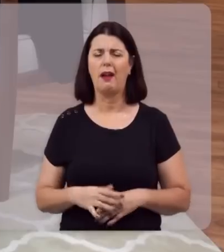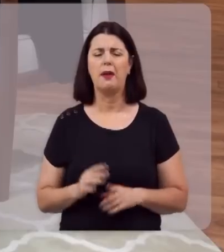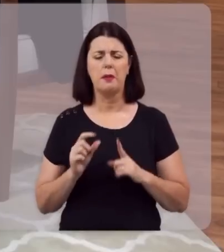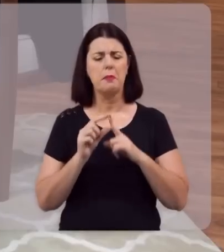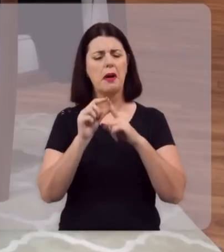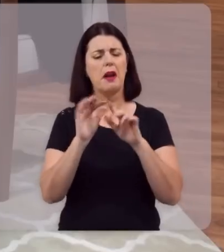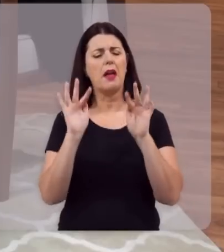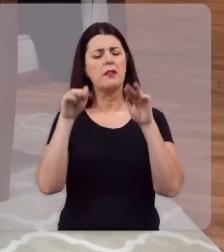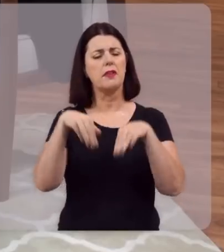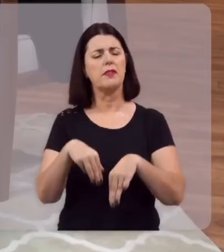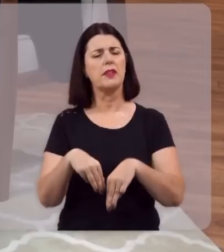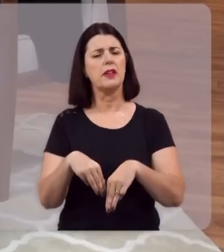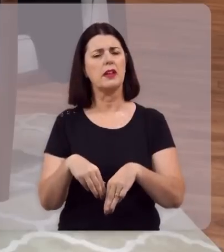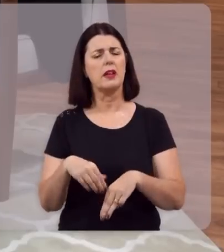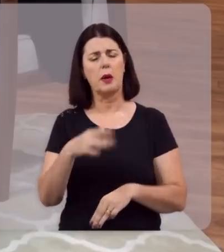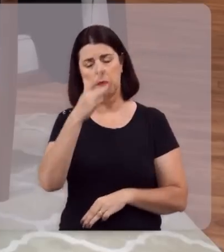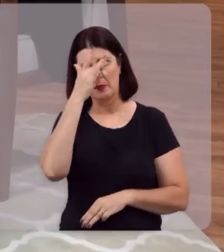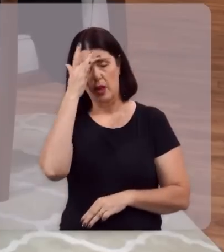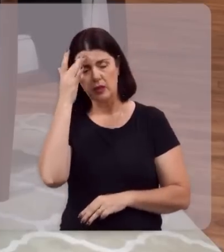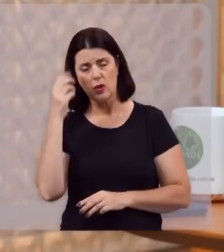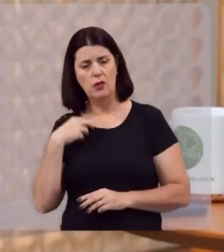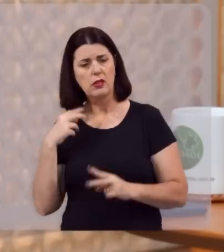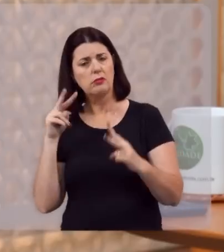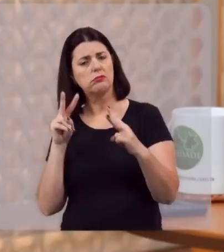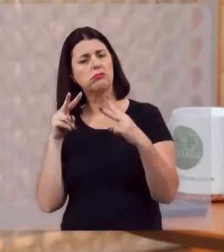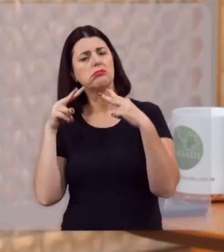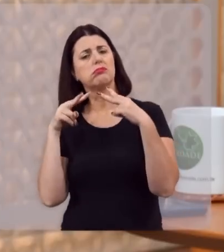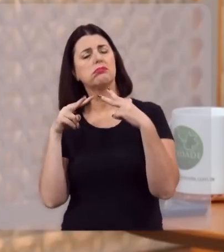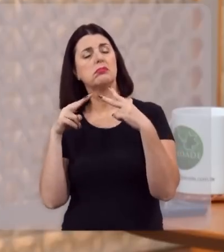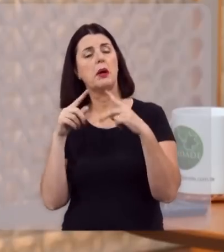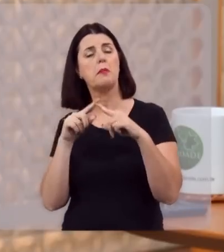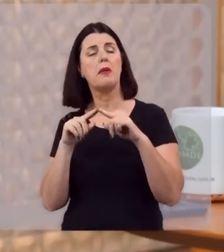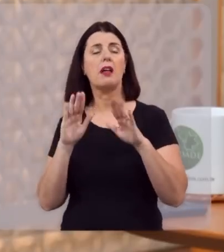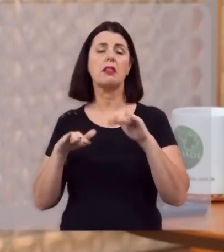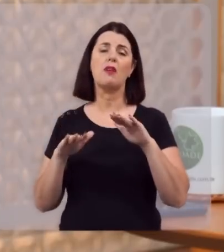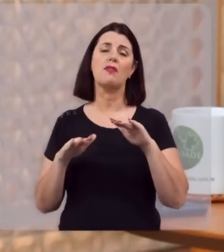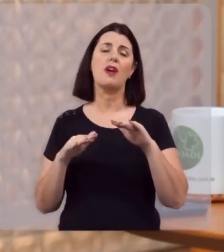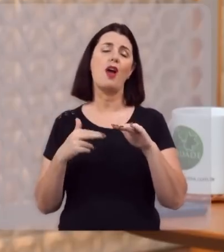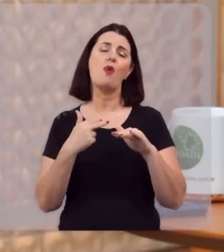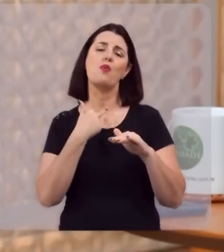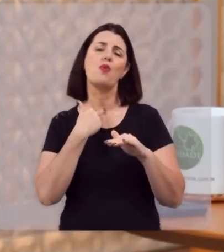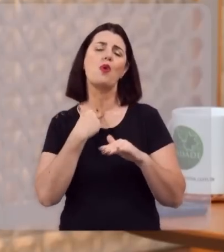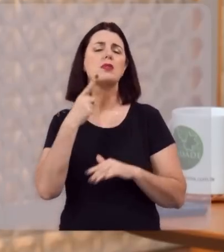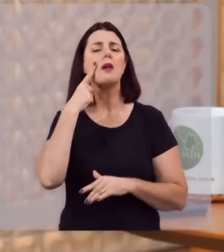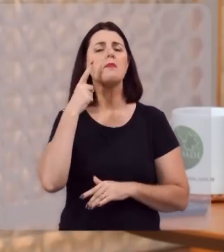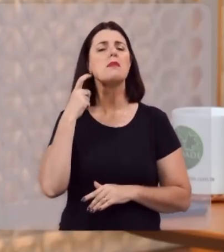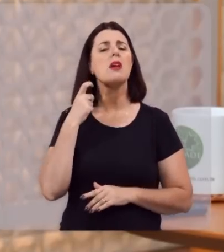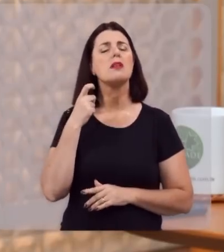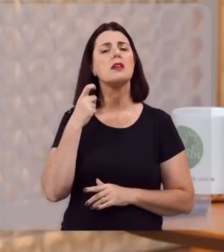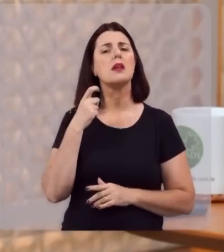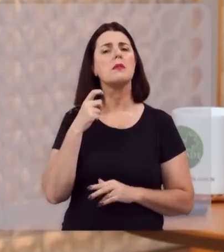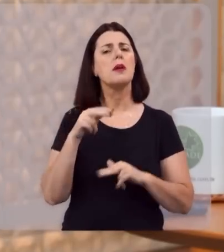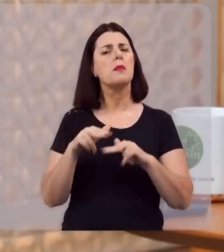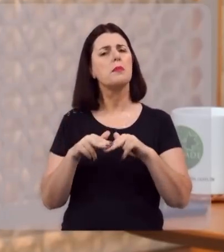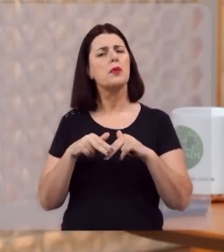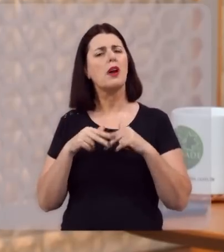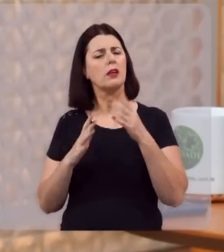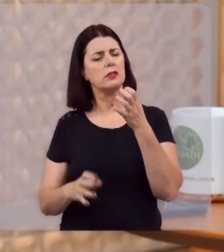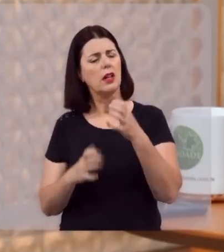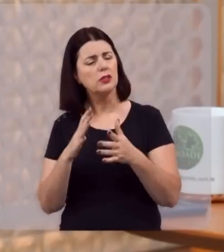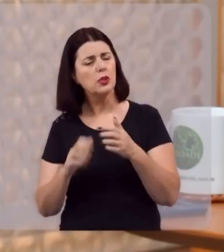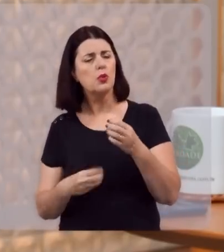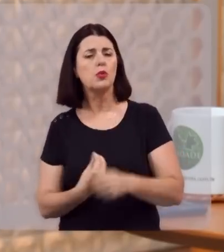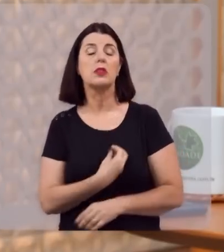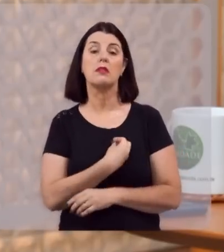É verdade uma palavra final passou já aquelas pessoas que estão nos acompanhando mas talvez não consigam perceber exatamente